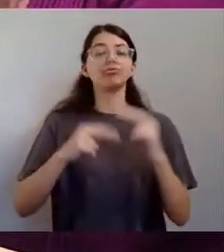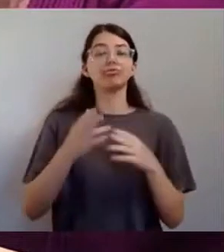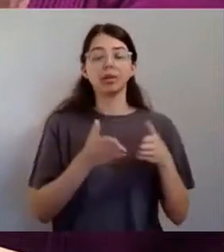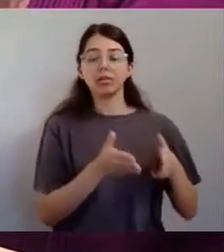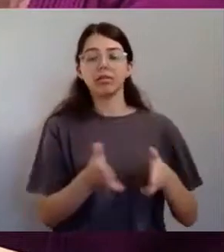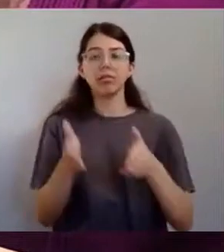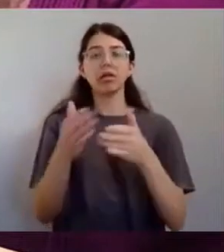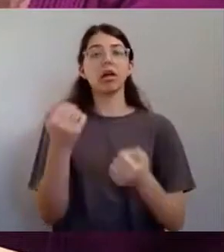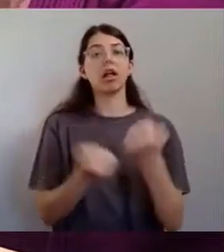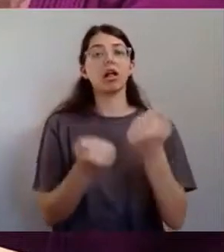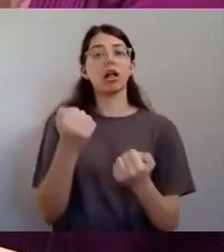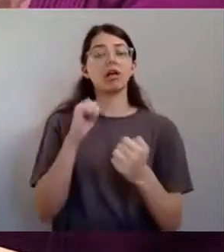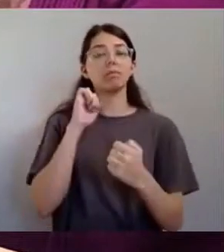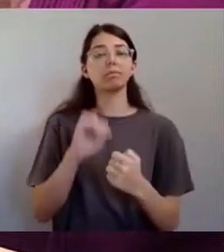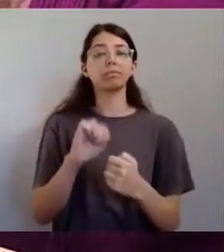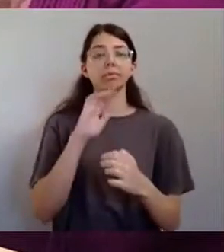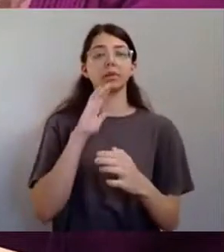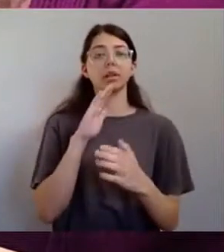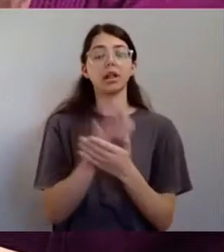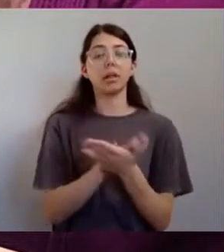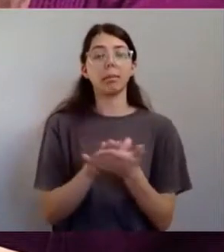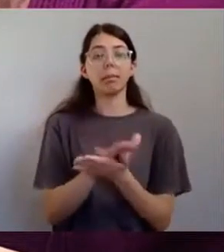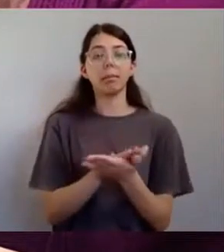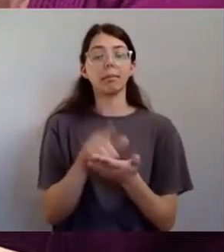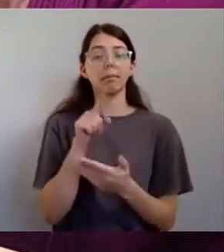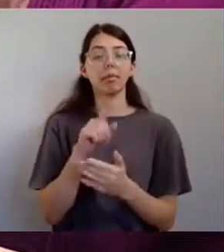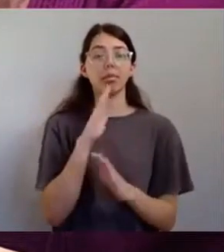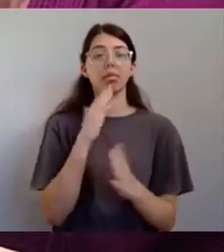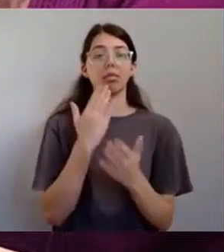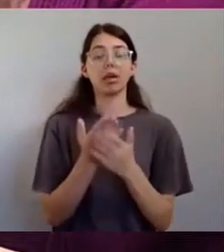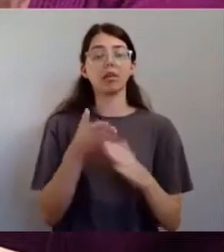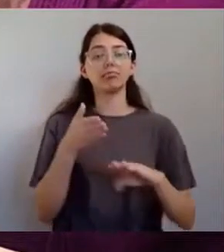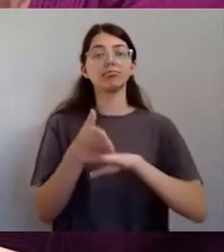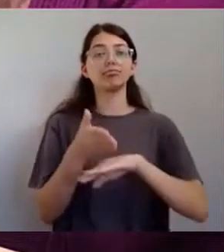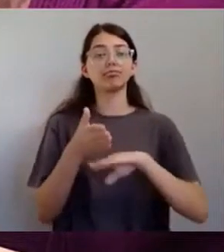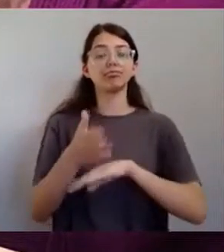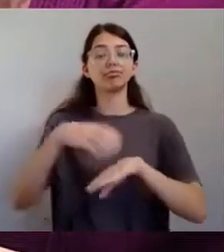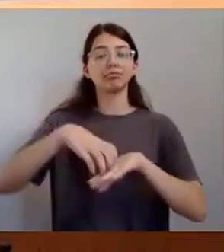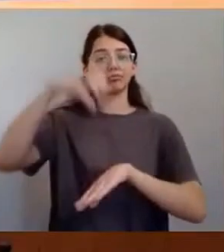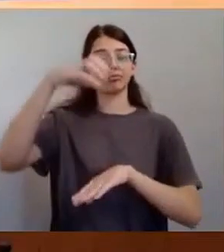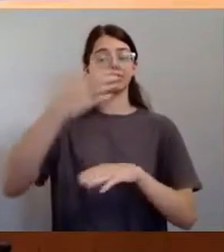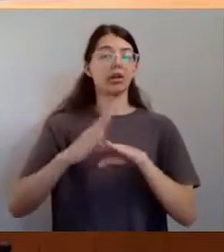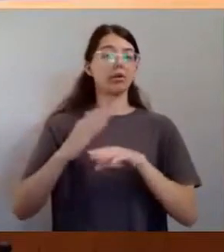automóvel que é condição base para o próprio acesso ao empreendimento. Muito obrigada.